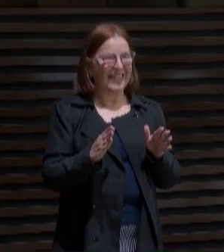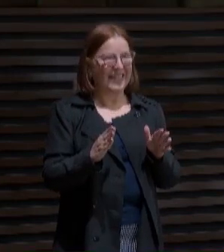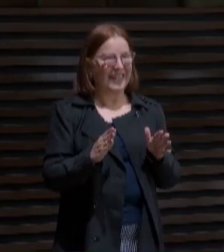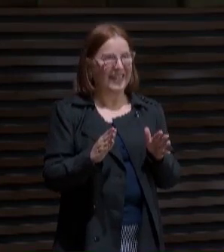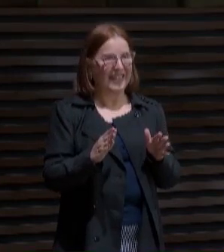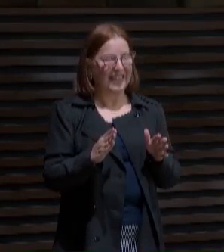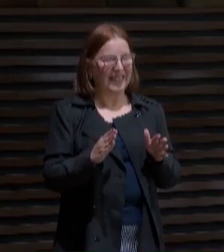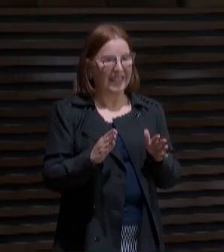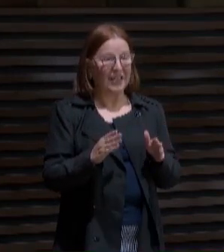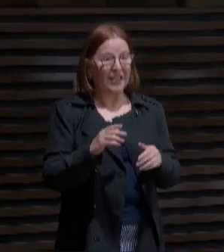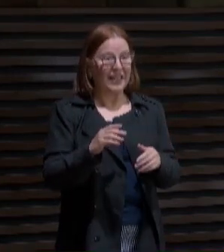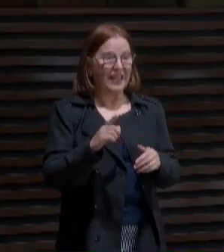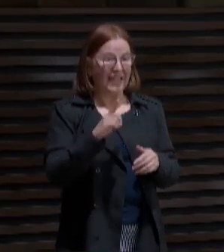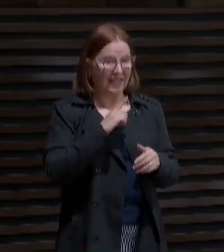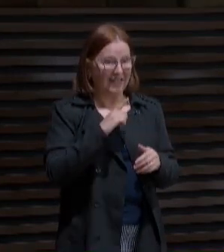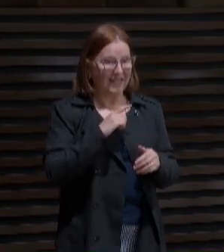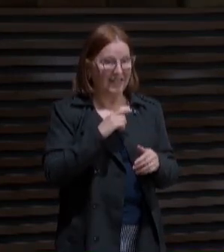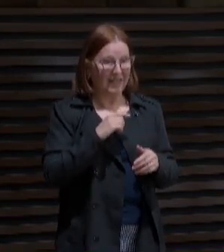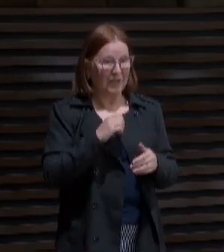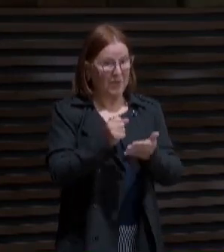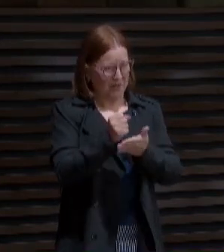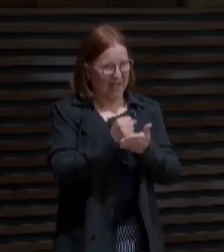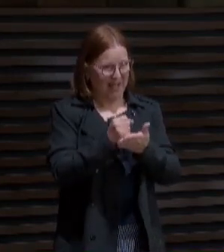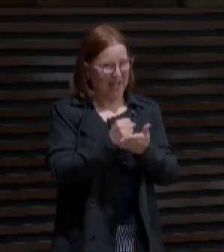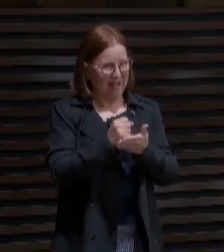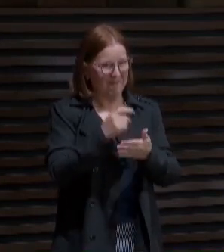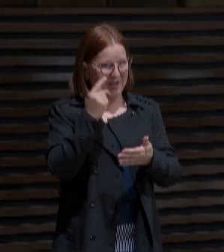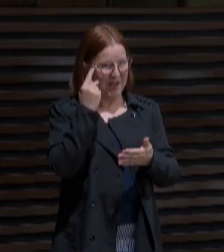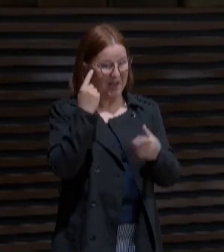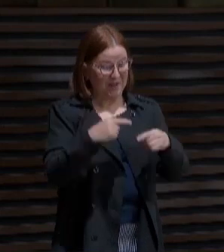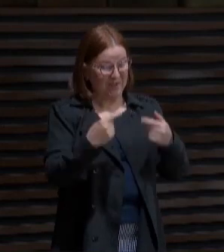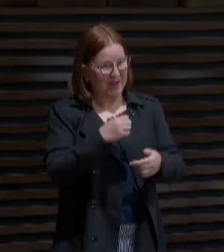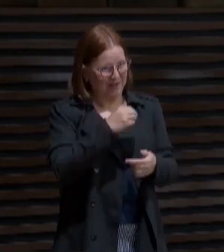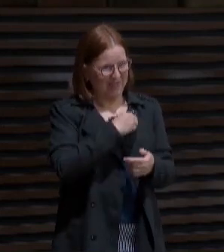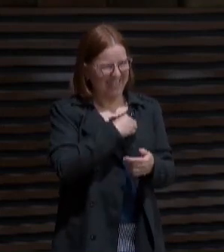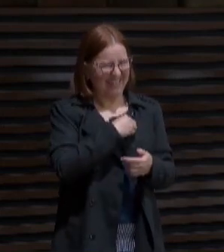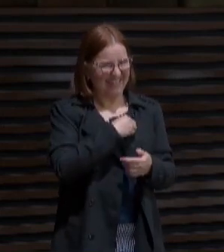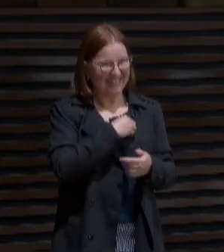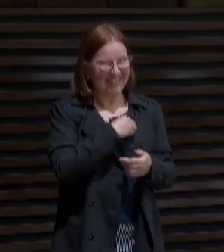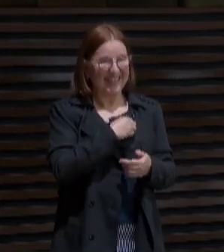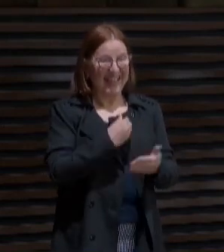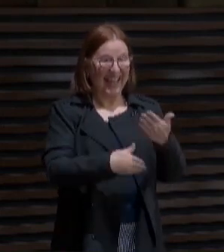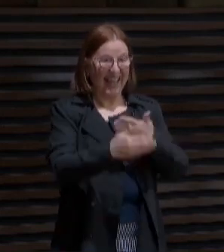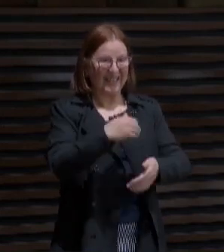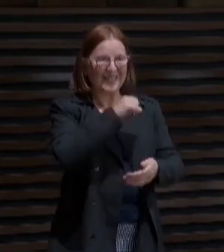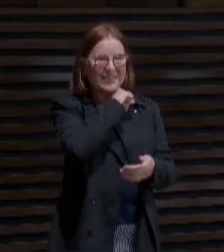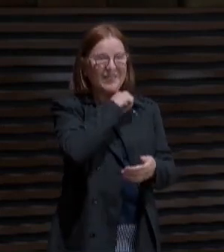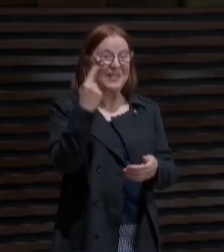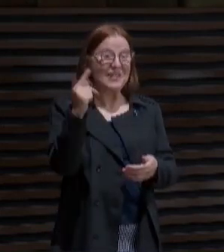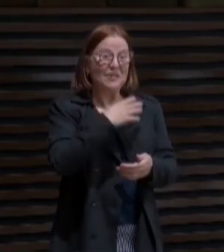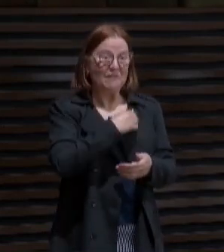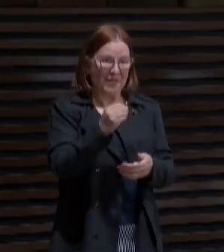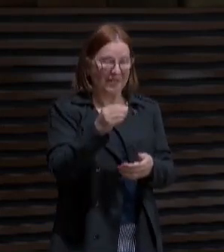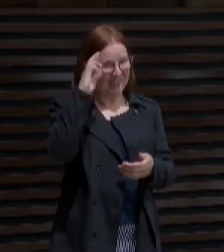pecado, que foi o sacrifício do seu Filho. O Senhor Jesus Cristo nos libertou dos nossos pecados